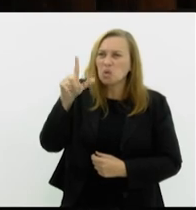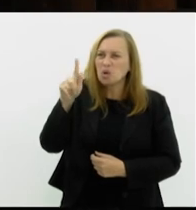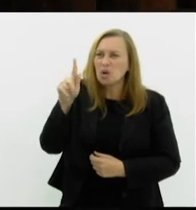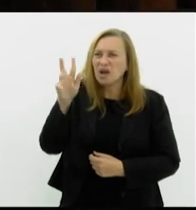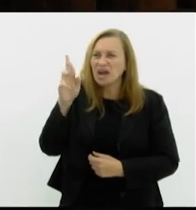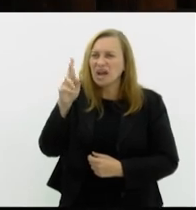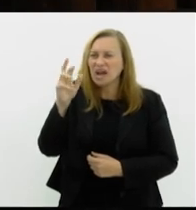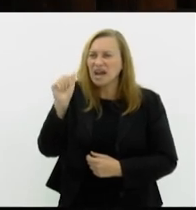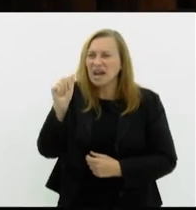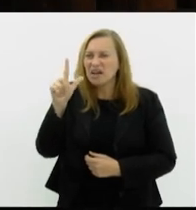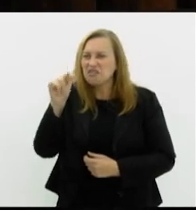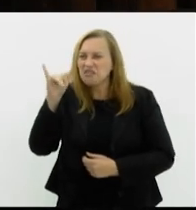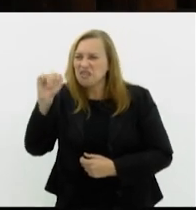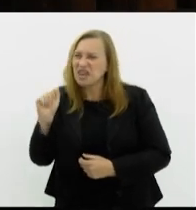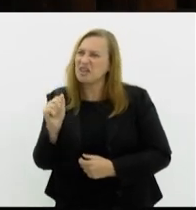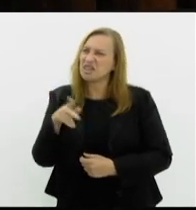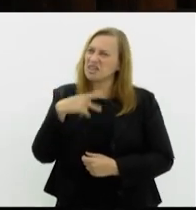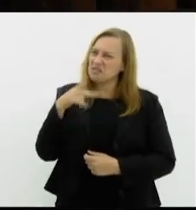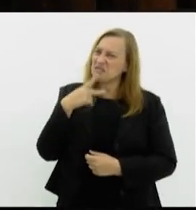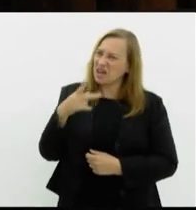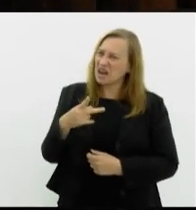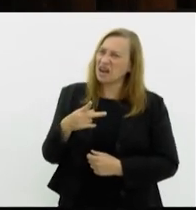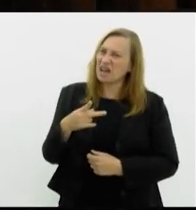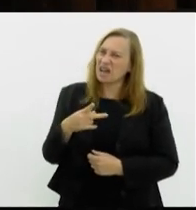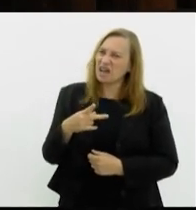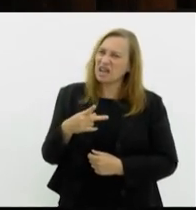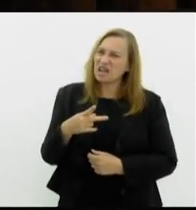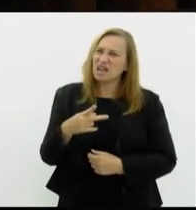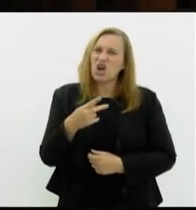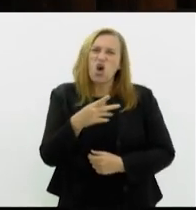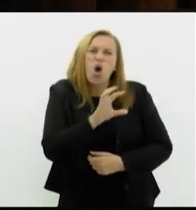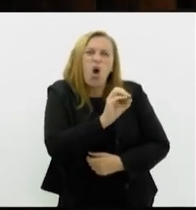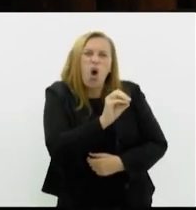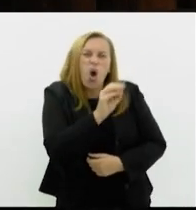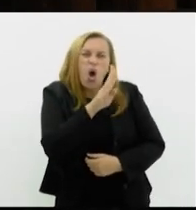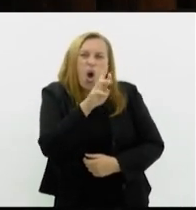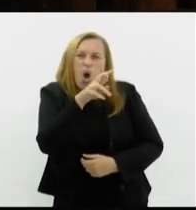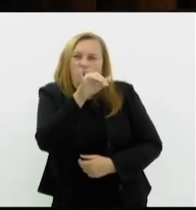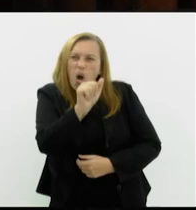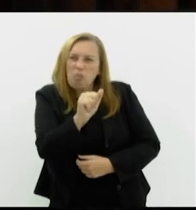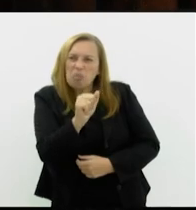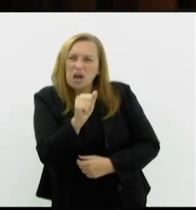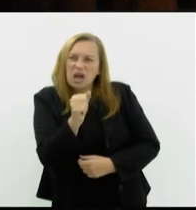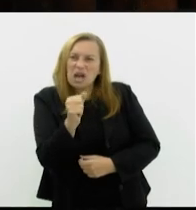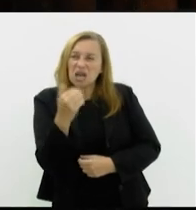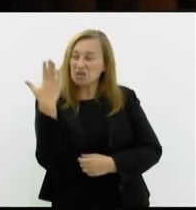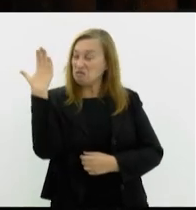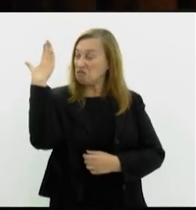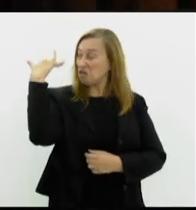a pachorra de dizer o que Vossa Excelência chama de obra, essa excrescência,